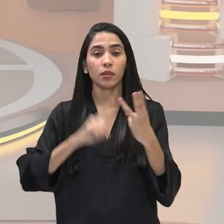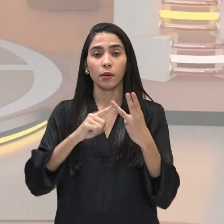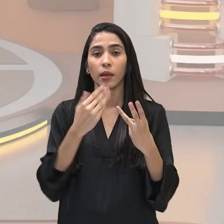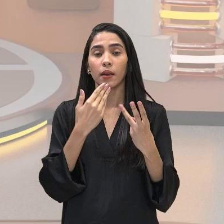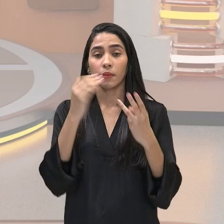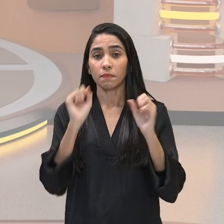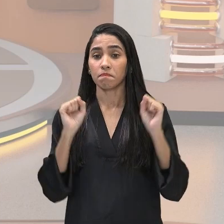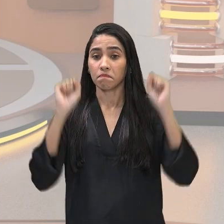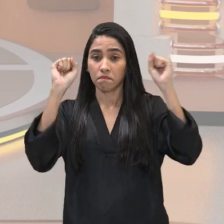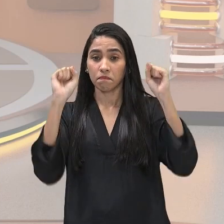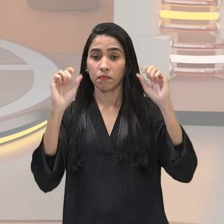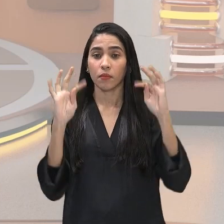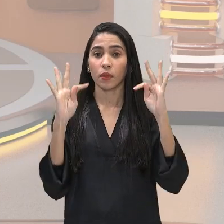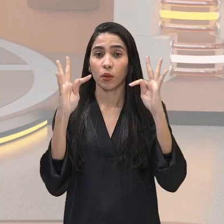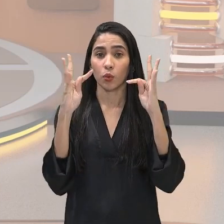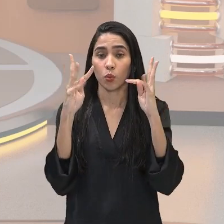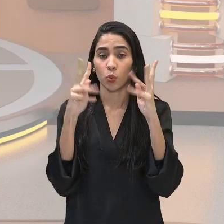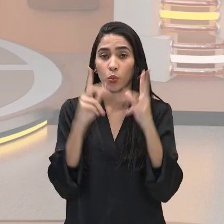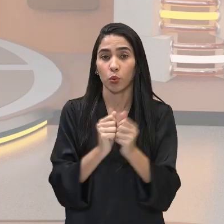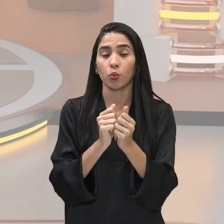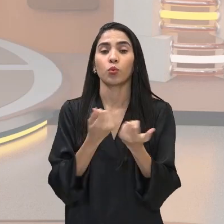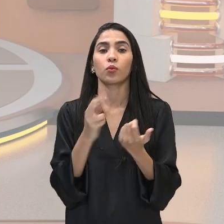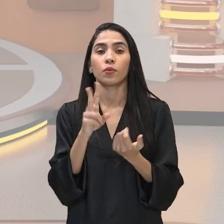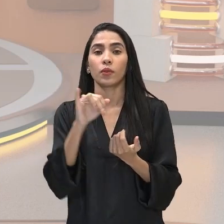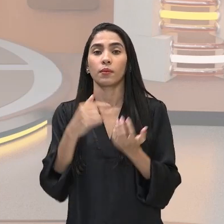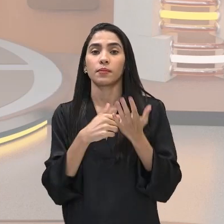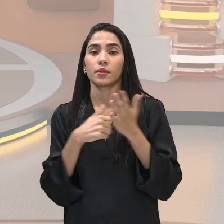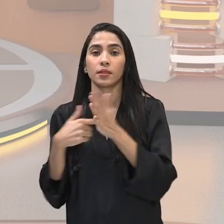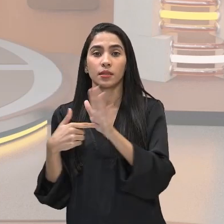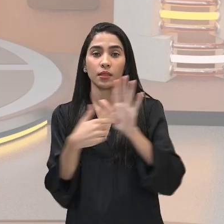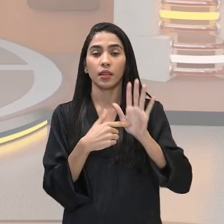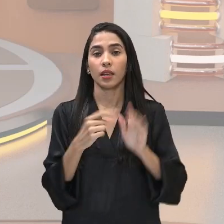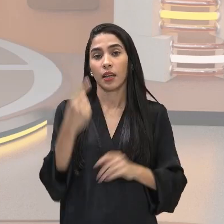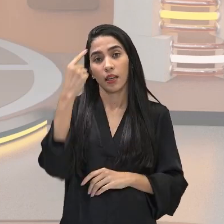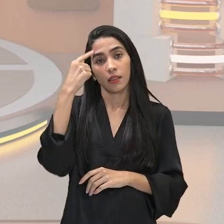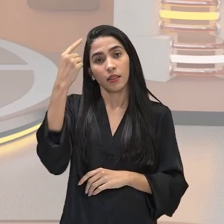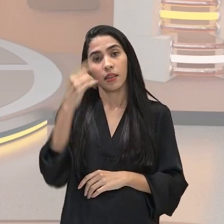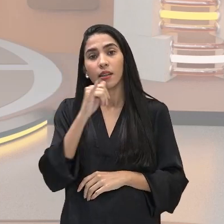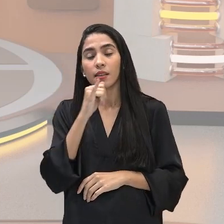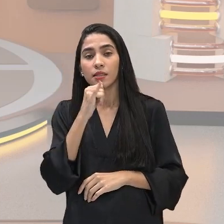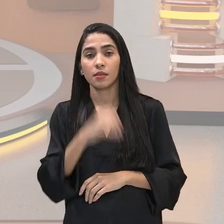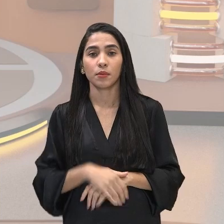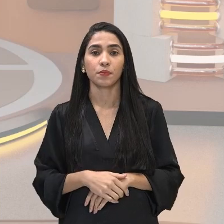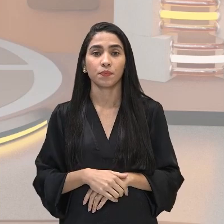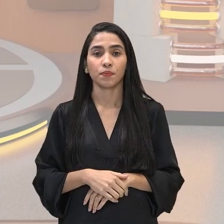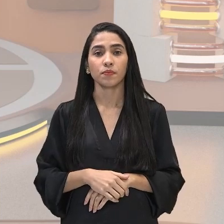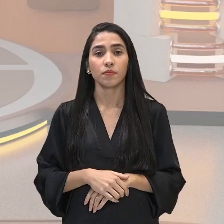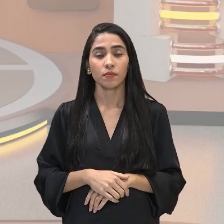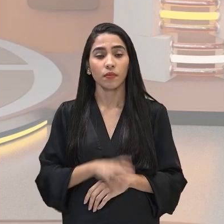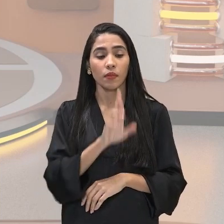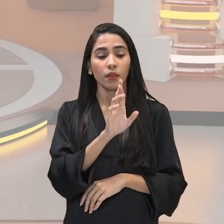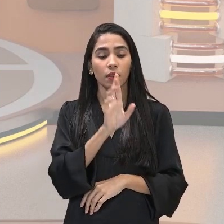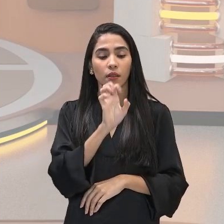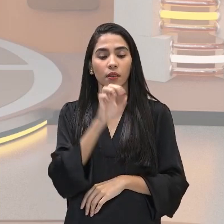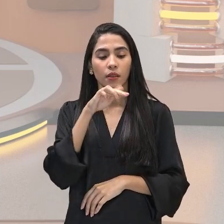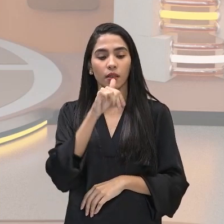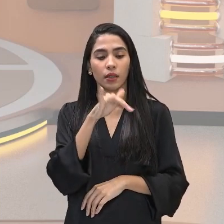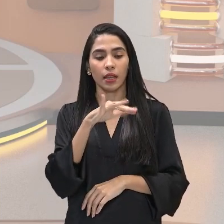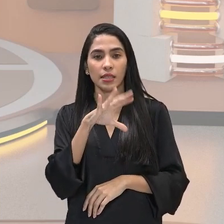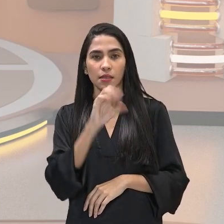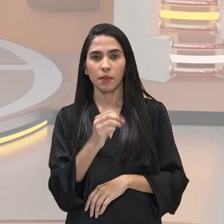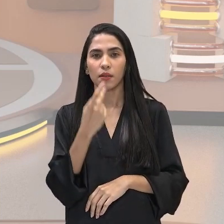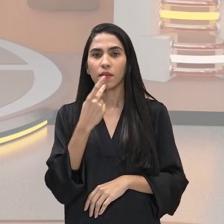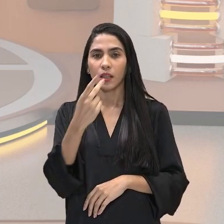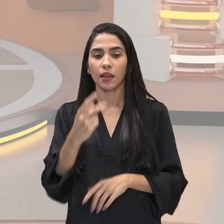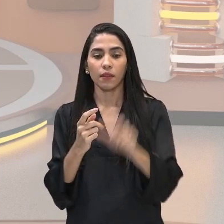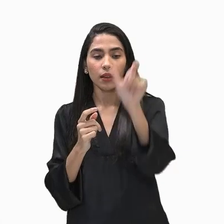Protestante. Tudo isso daí traz para nós, né, aquela ideia que lá no Renascimento se falava, o homem é